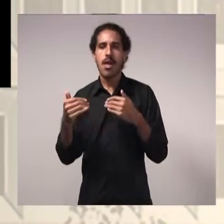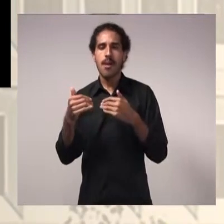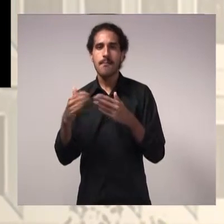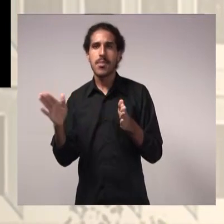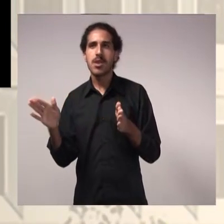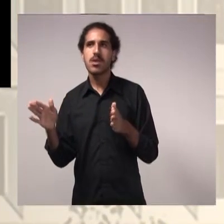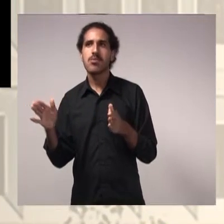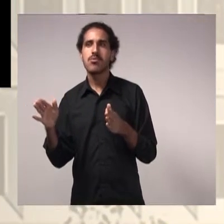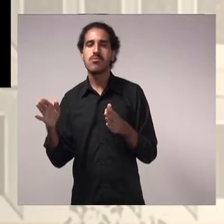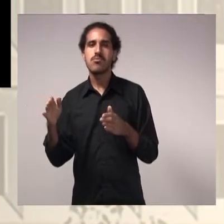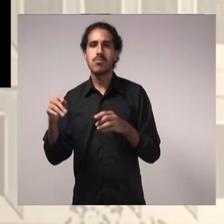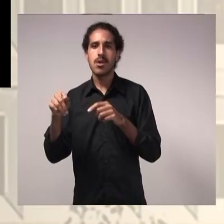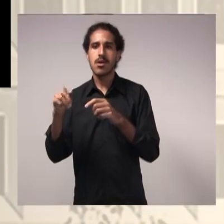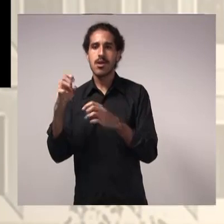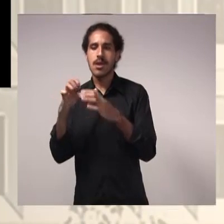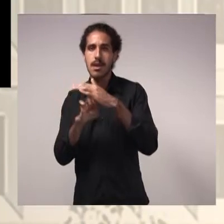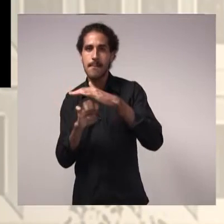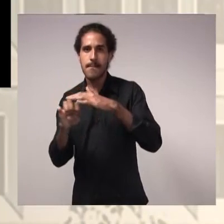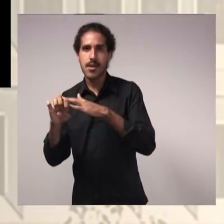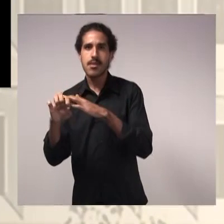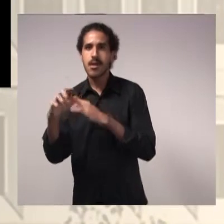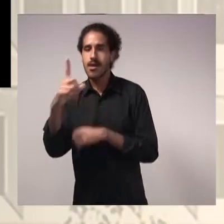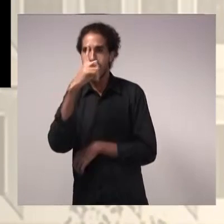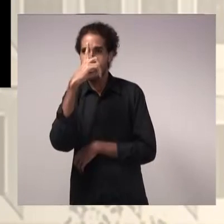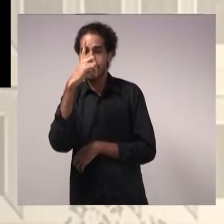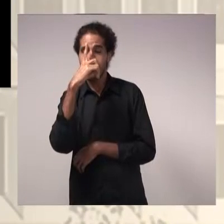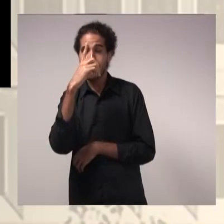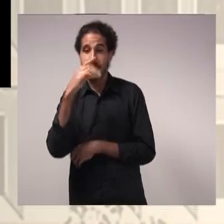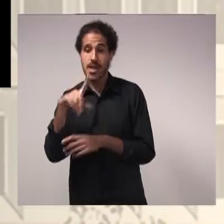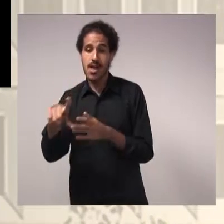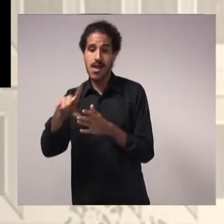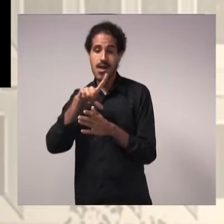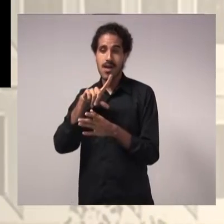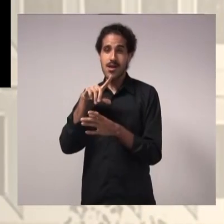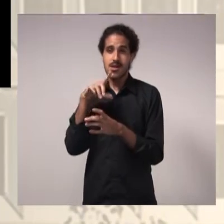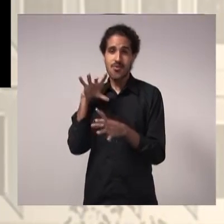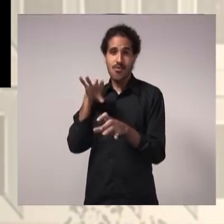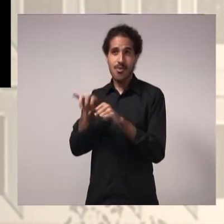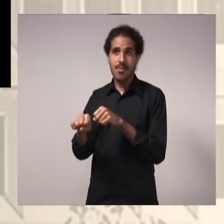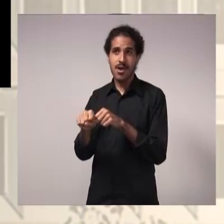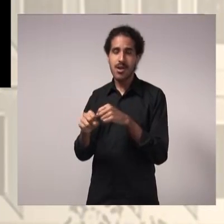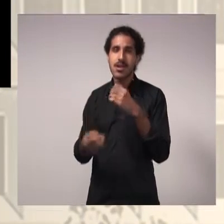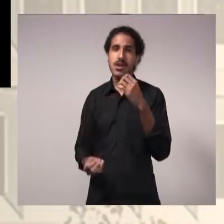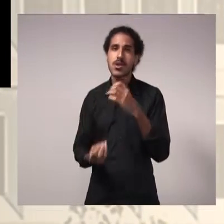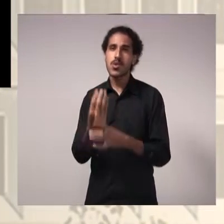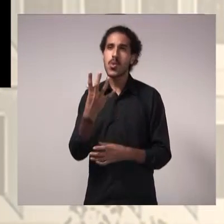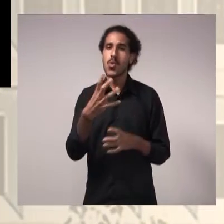Alemanha, e mesmo antes dele formar, ele montou uma fundação